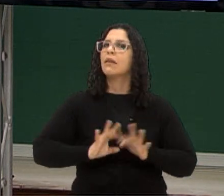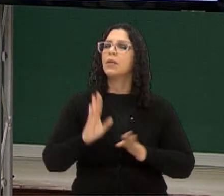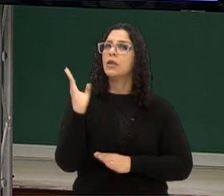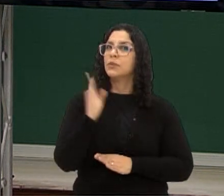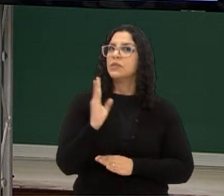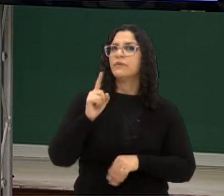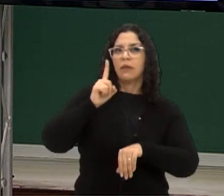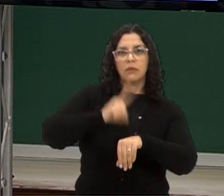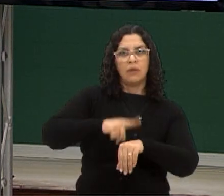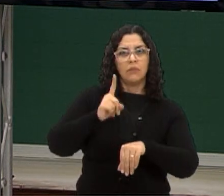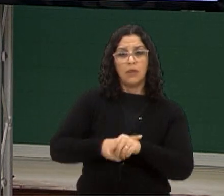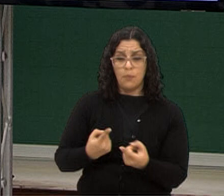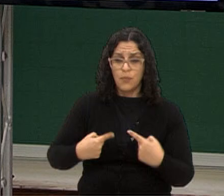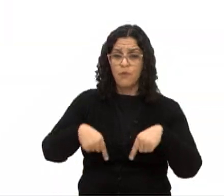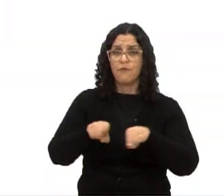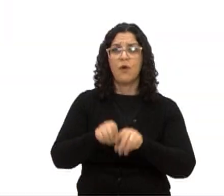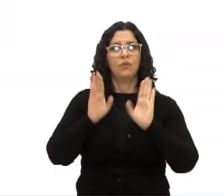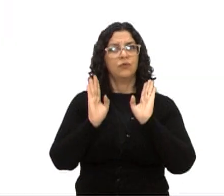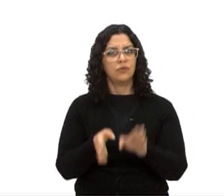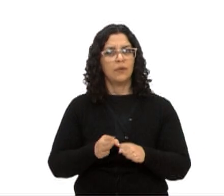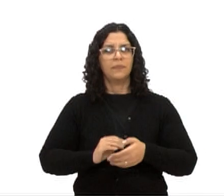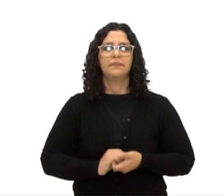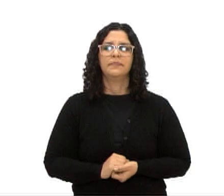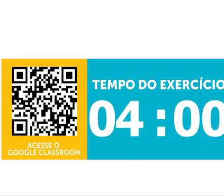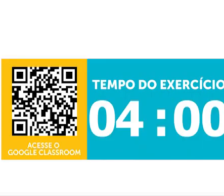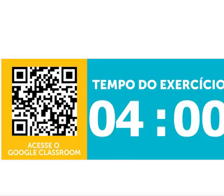terão um tempo e nós já voltamos.